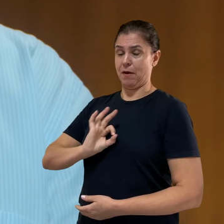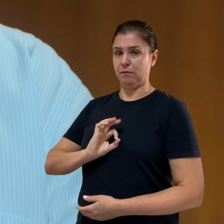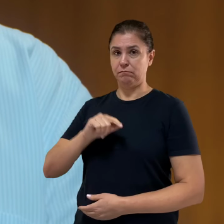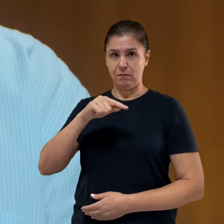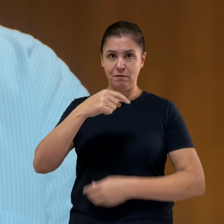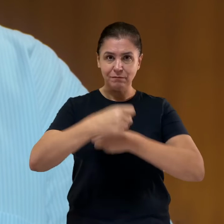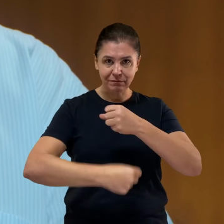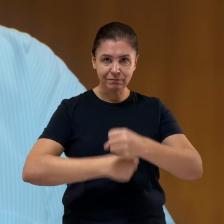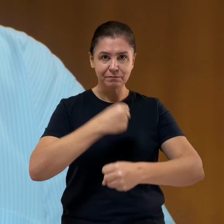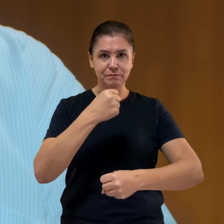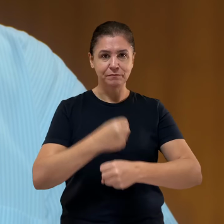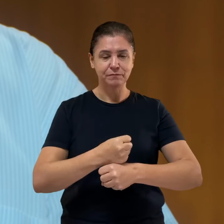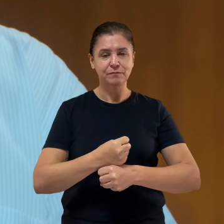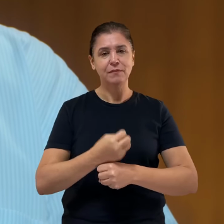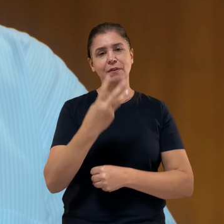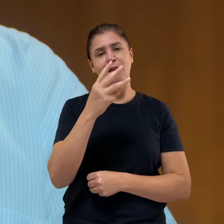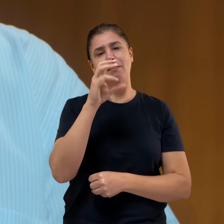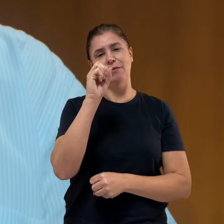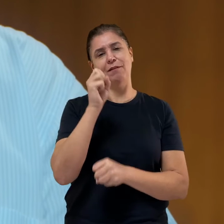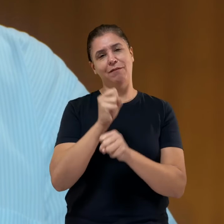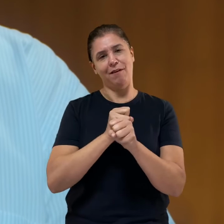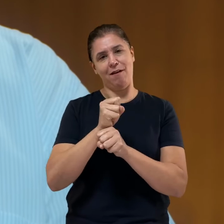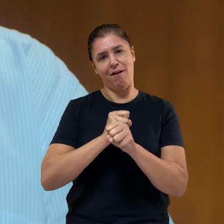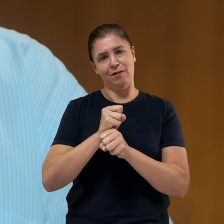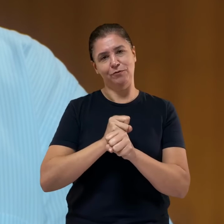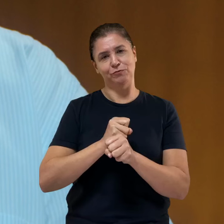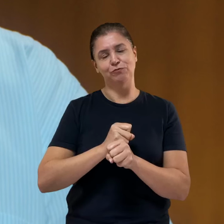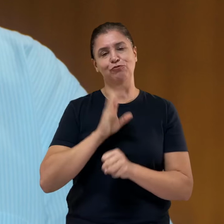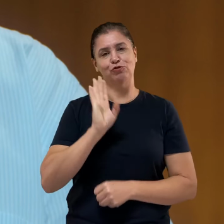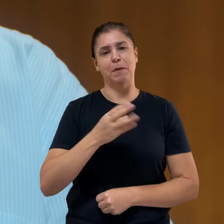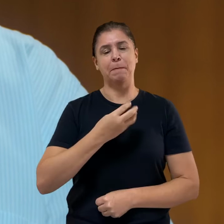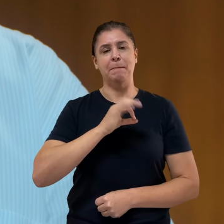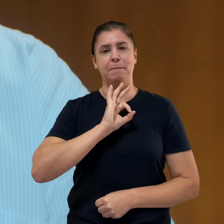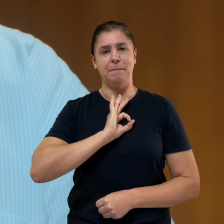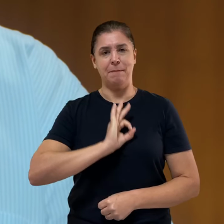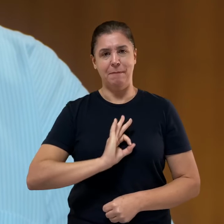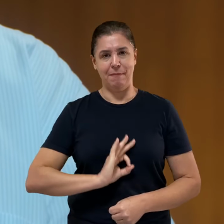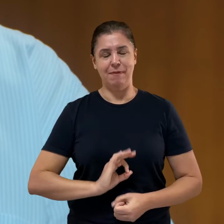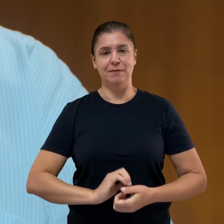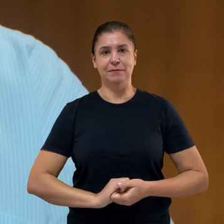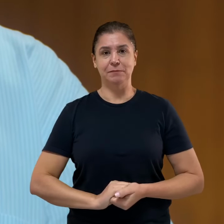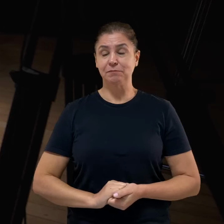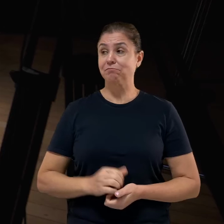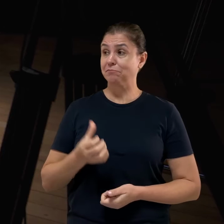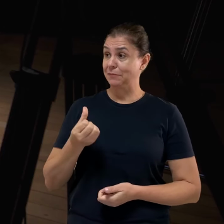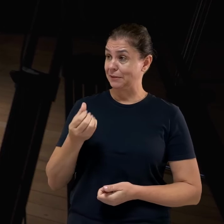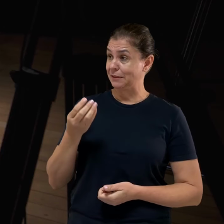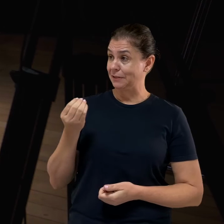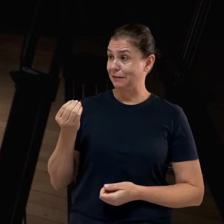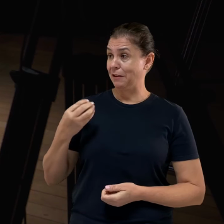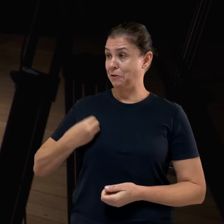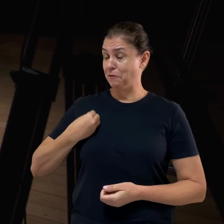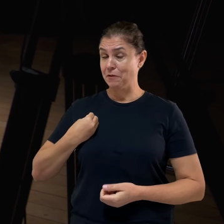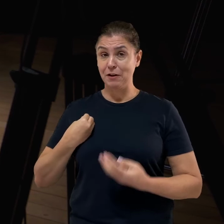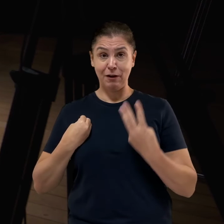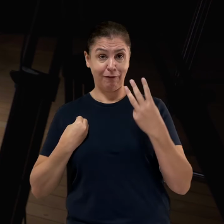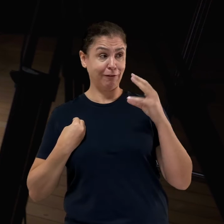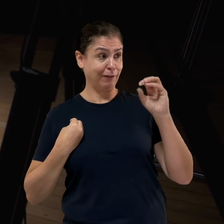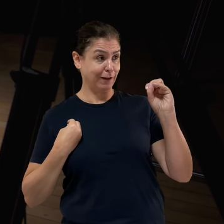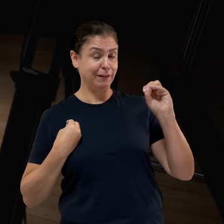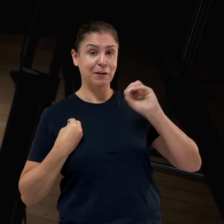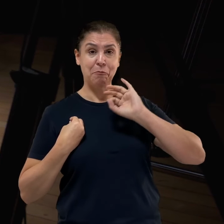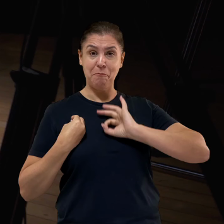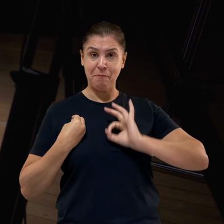Este ano, fiz 30 anos de vida sacerdotal. 60 anos de vida e